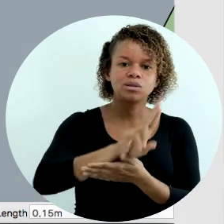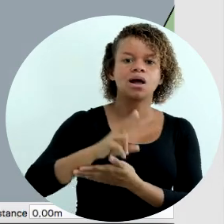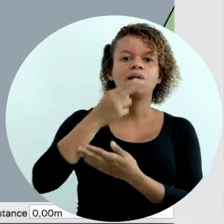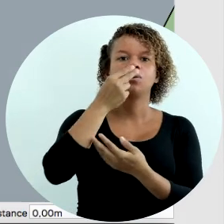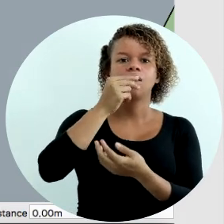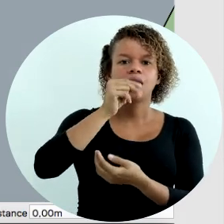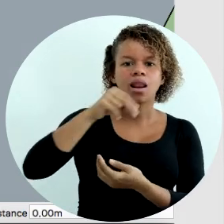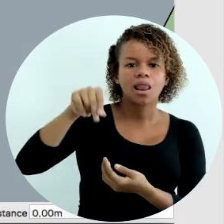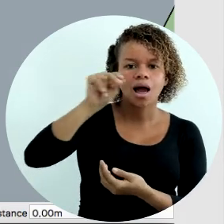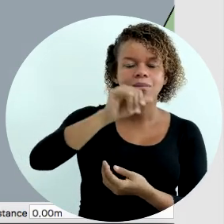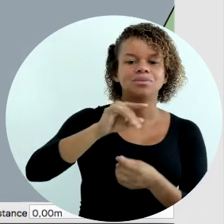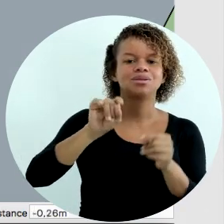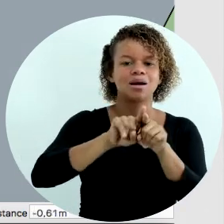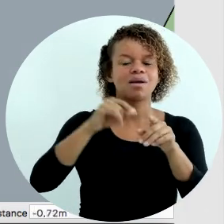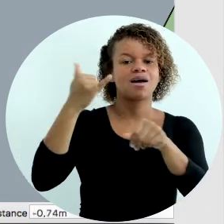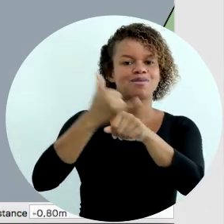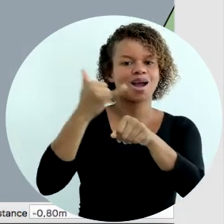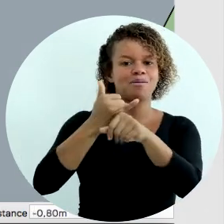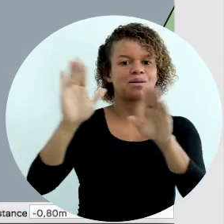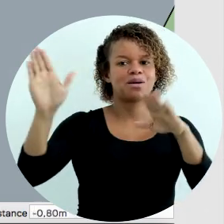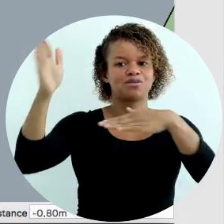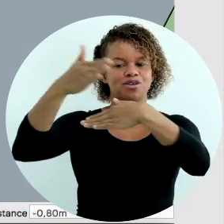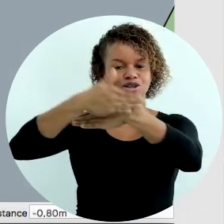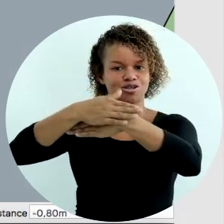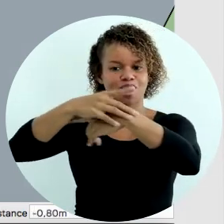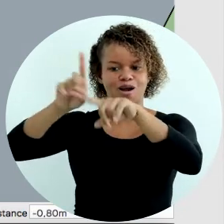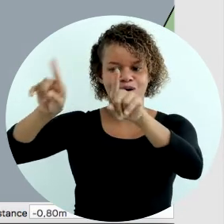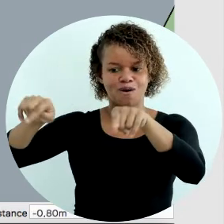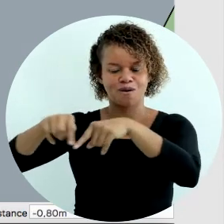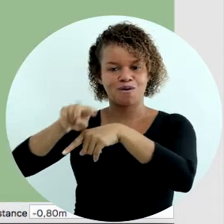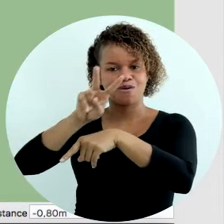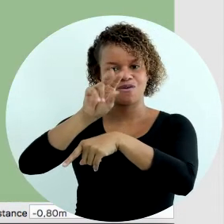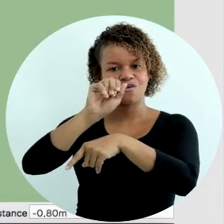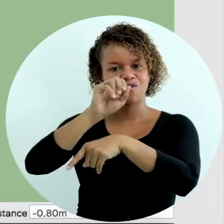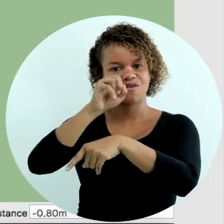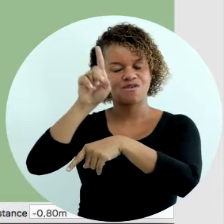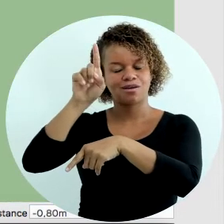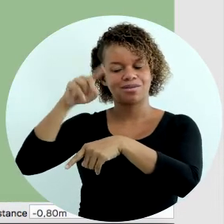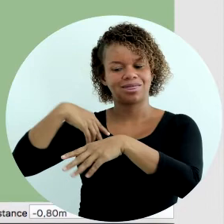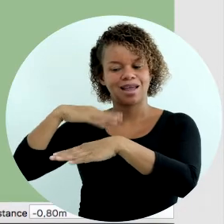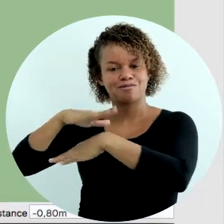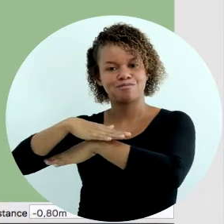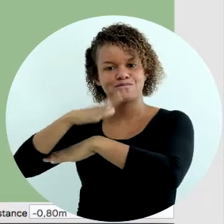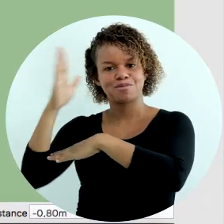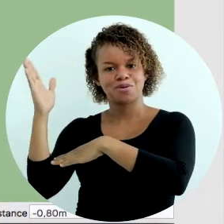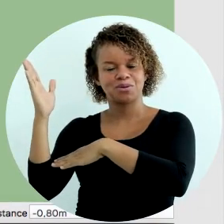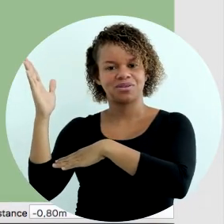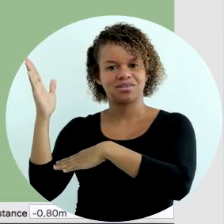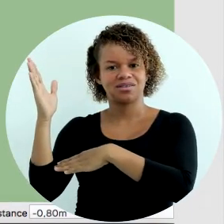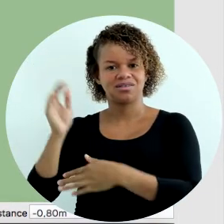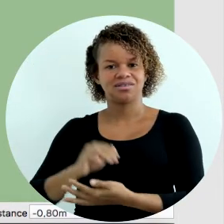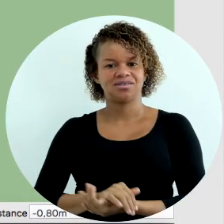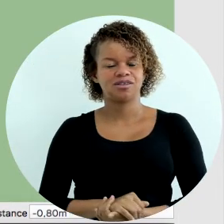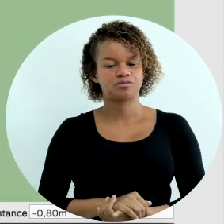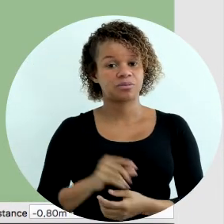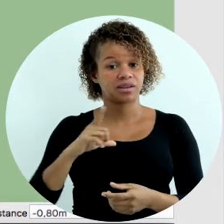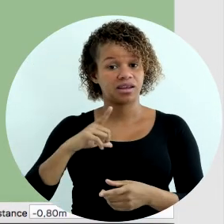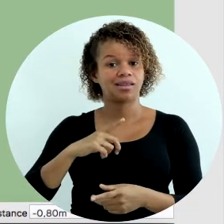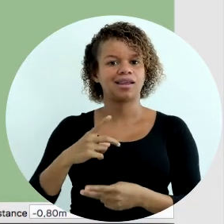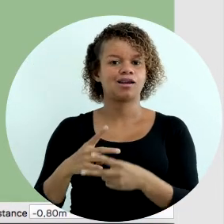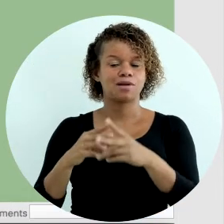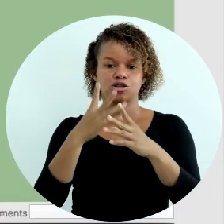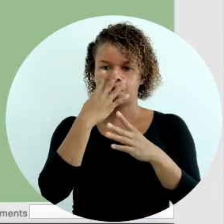2,10, usando o lápis e a ferramenta de extrusão para fechar o vão da porta.